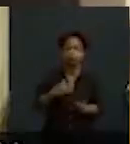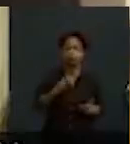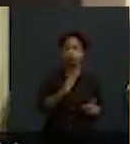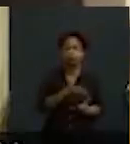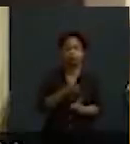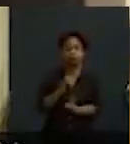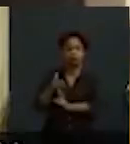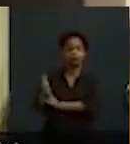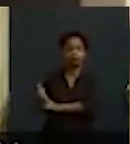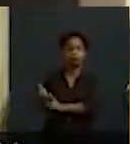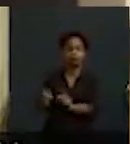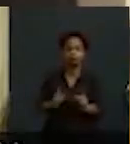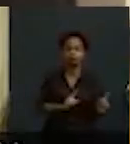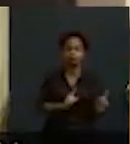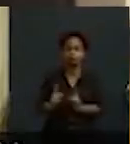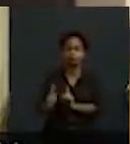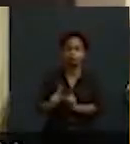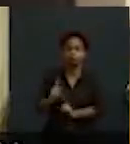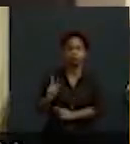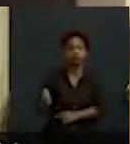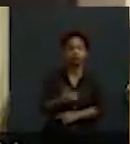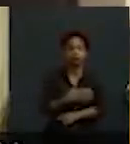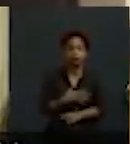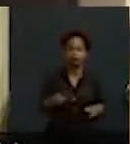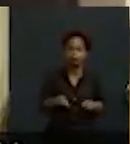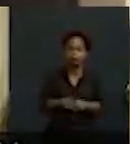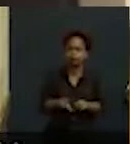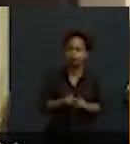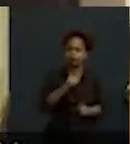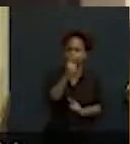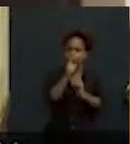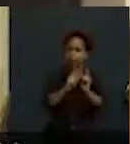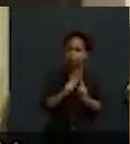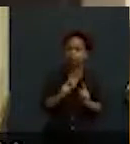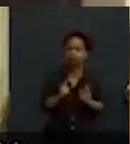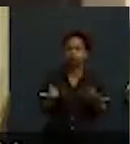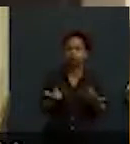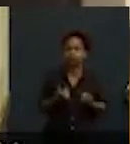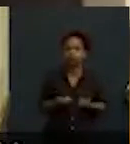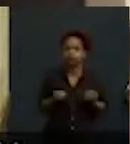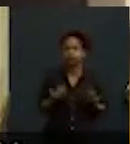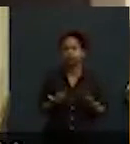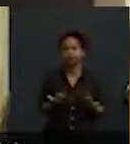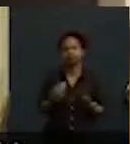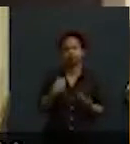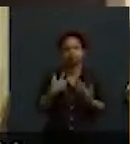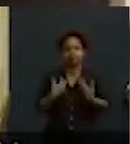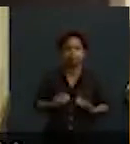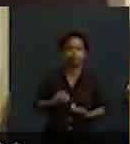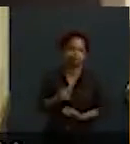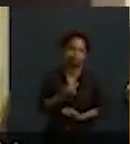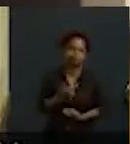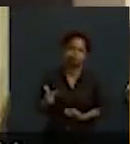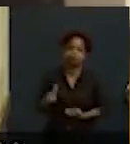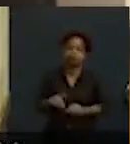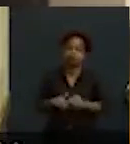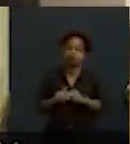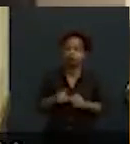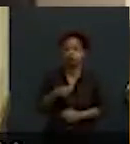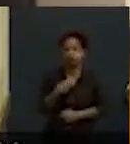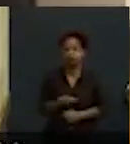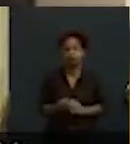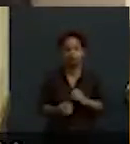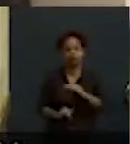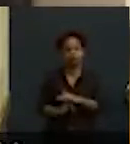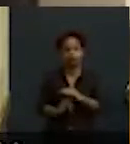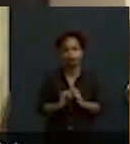de dinamismo e inovação, contribuindo de forma incansável para o engrandecimento desta